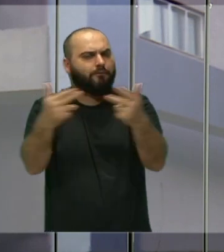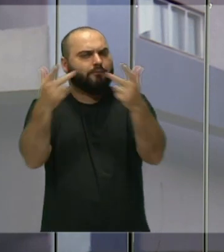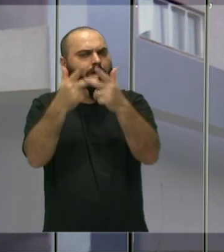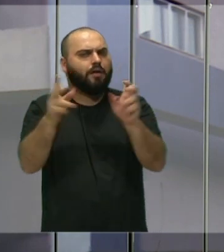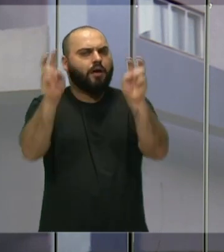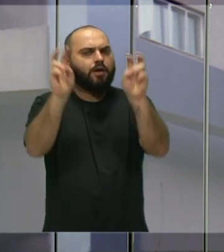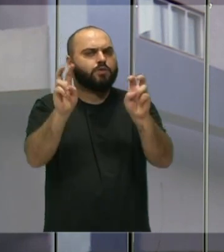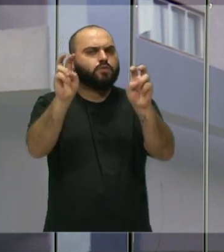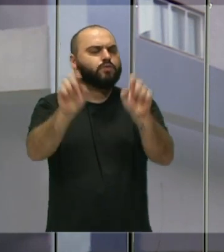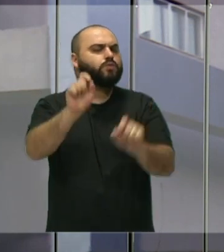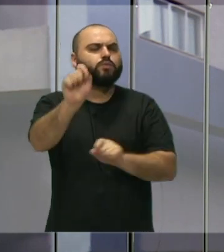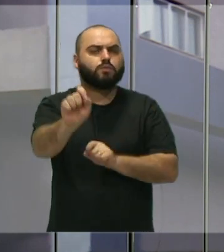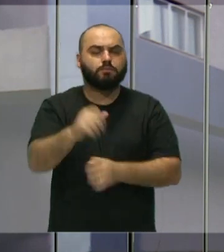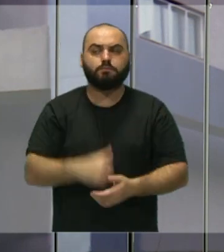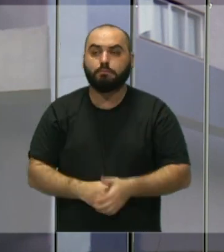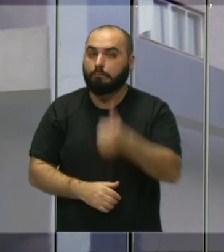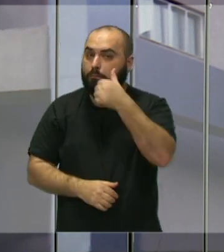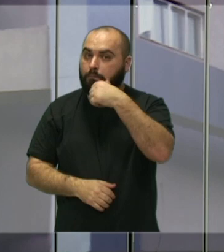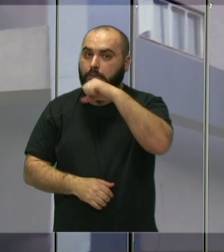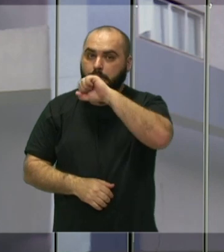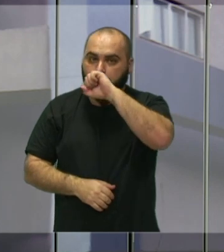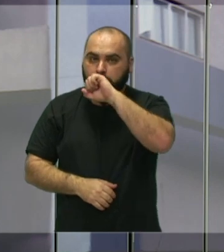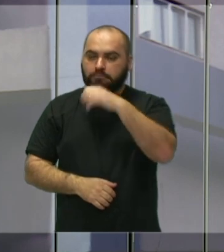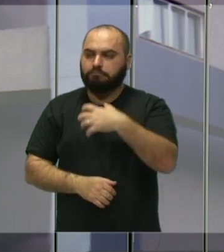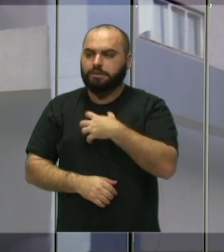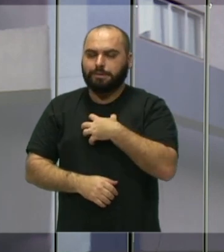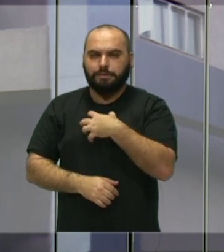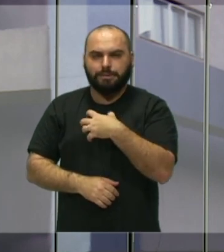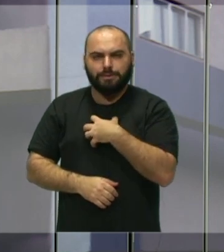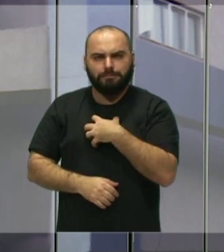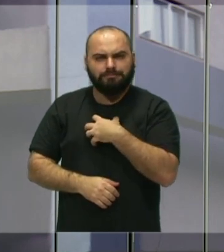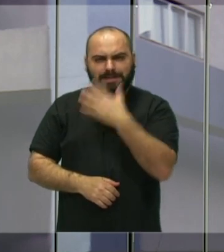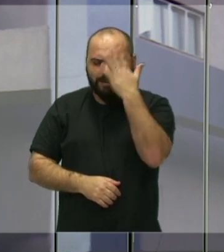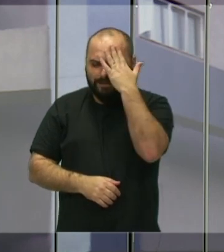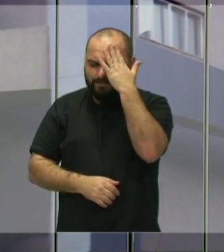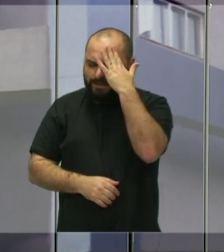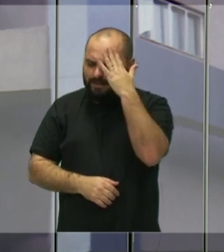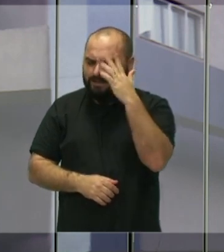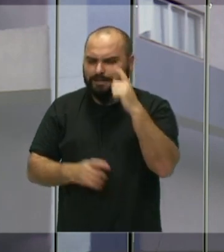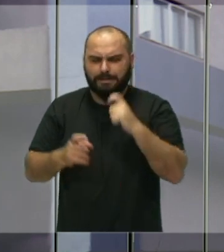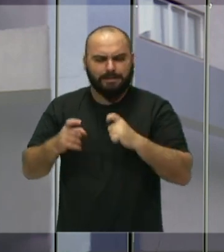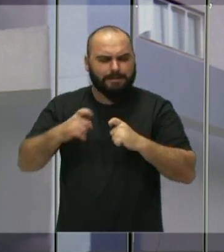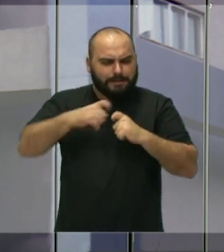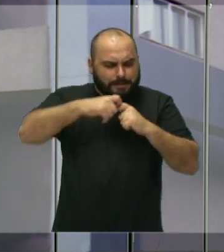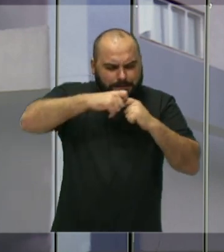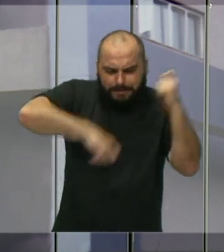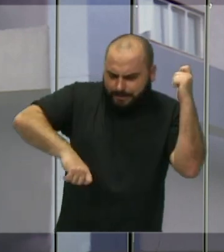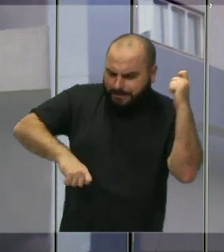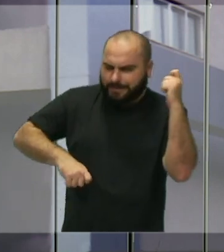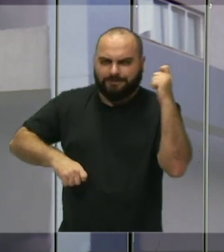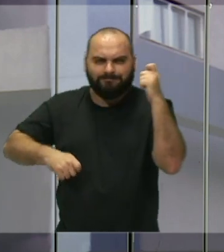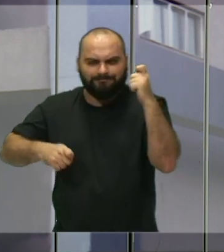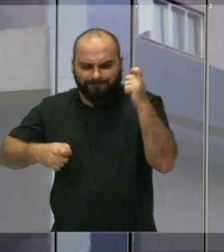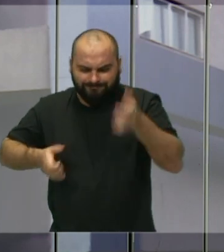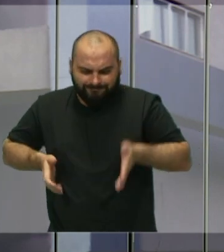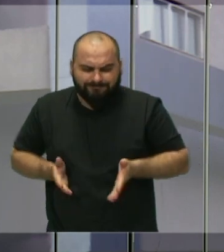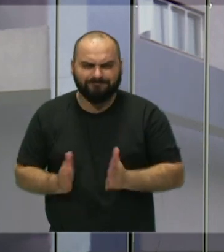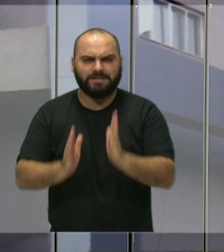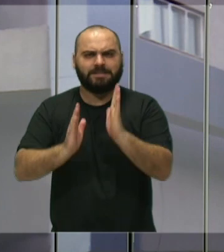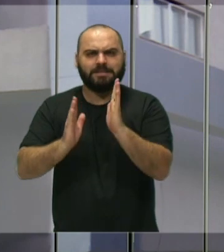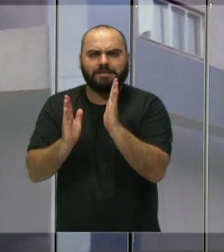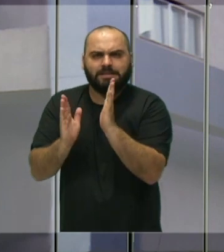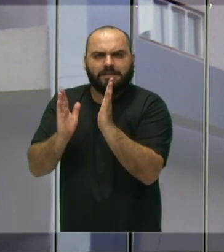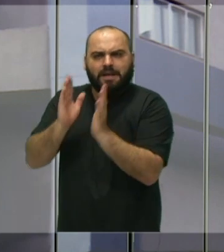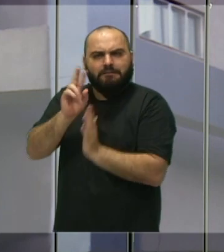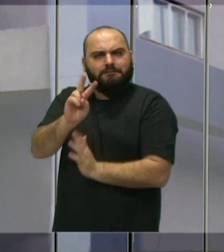de mães que se sentiram violentadas. E violência obstétrica, quando a gente fala essa